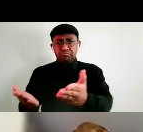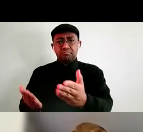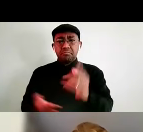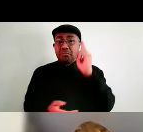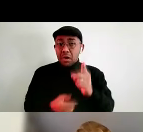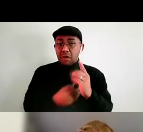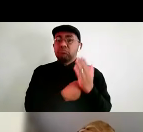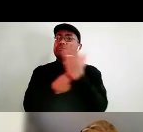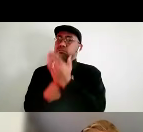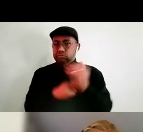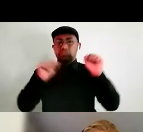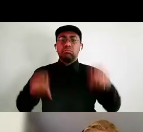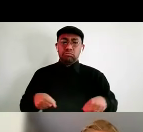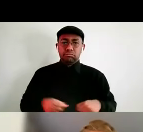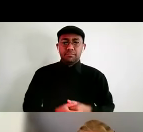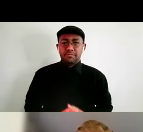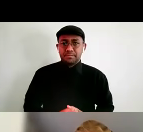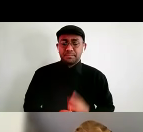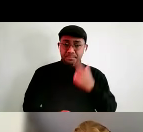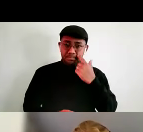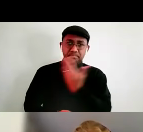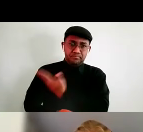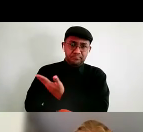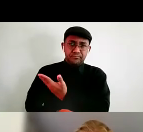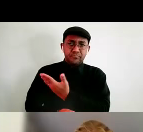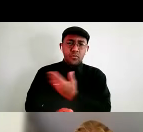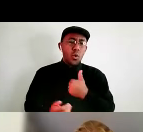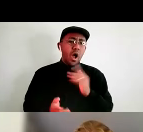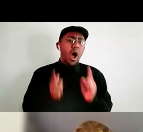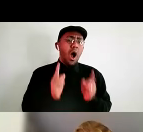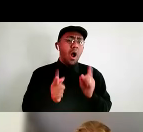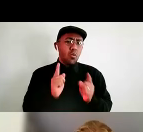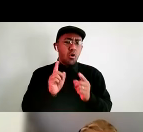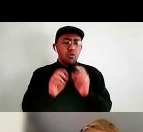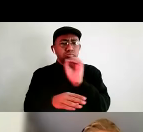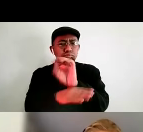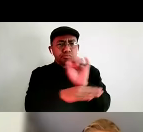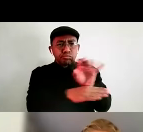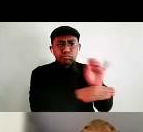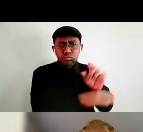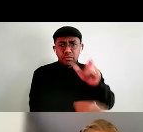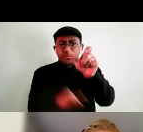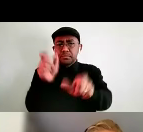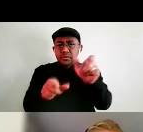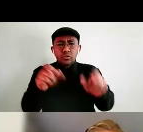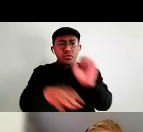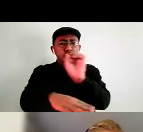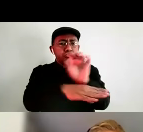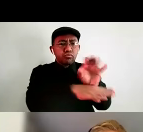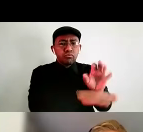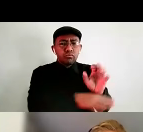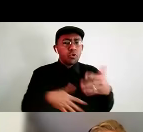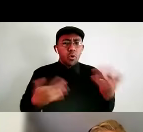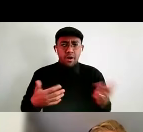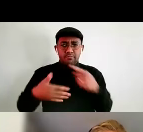cancele as reuniões. Agora eu vou explicar algumas das medidas que estamos recomendando de maneira mais prática.